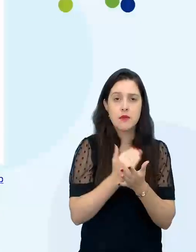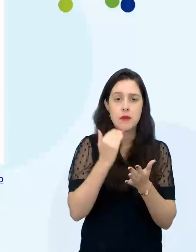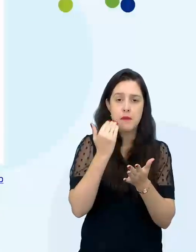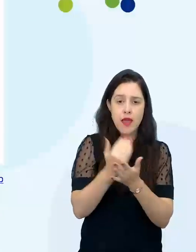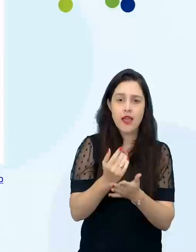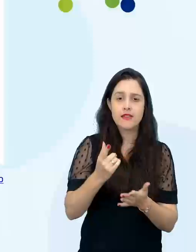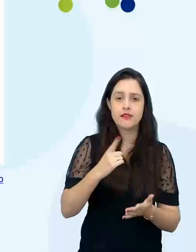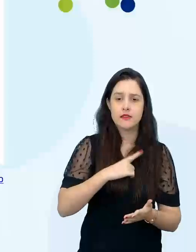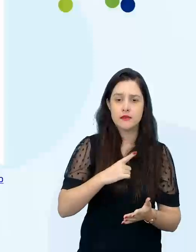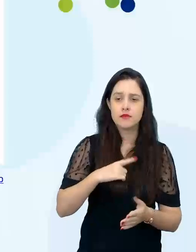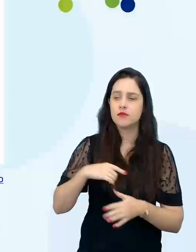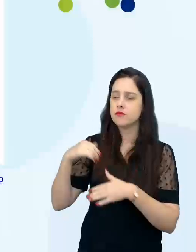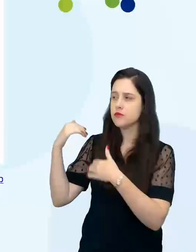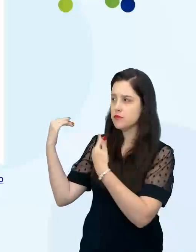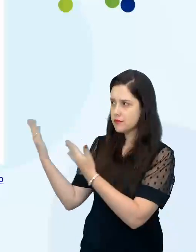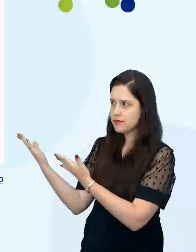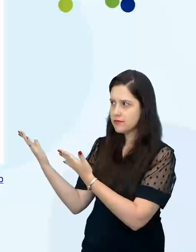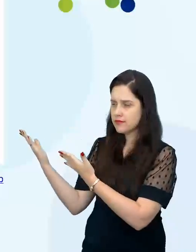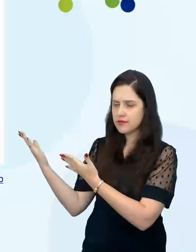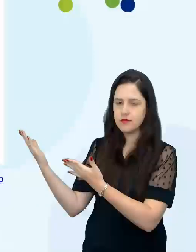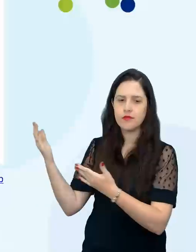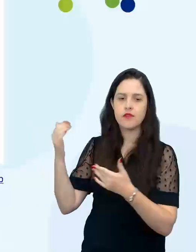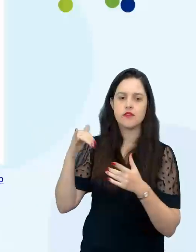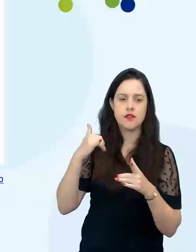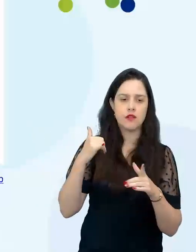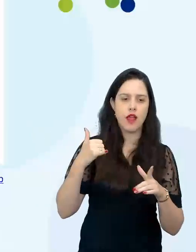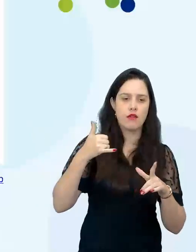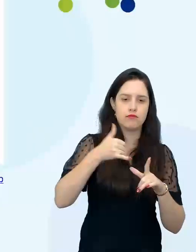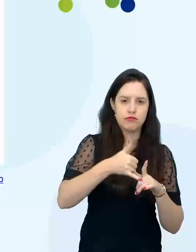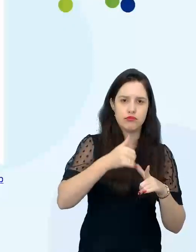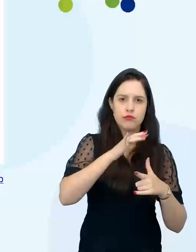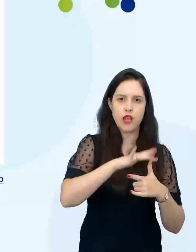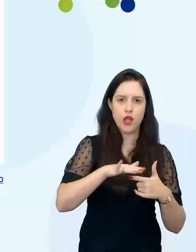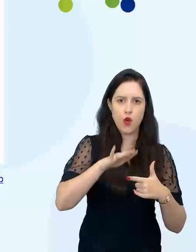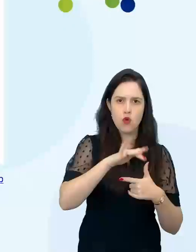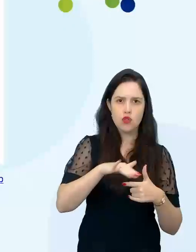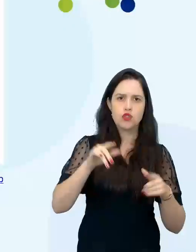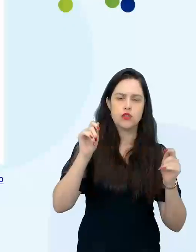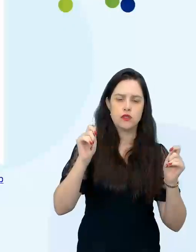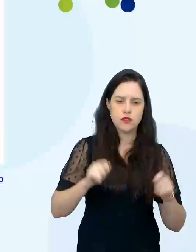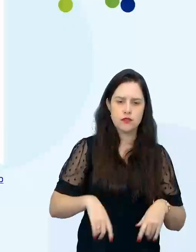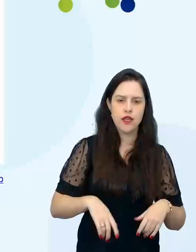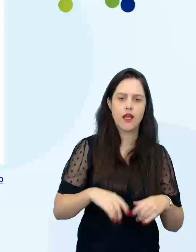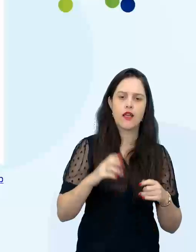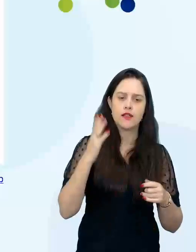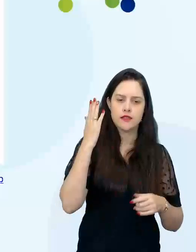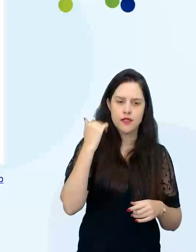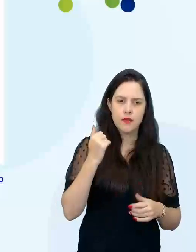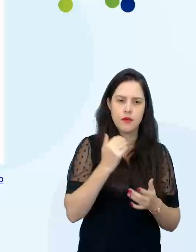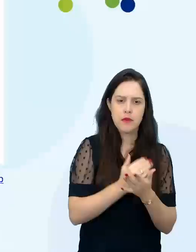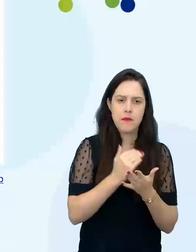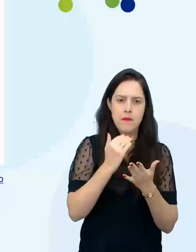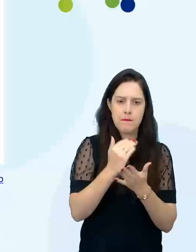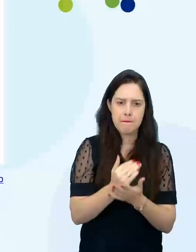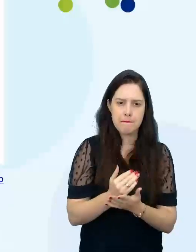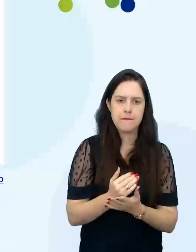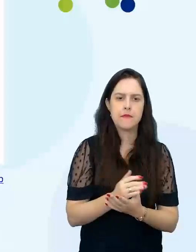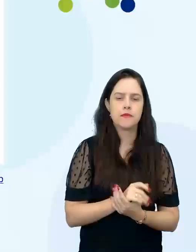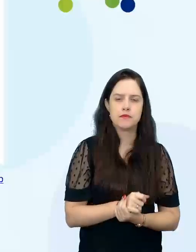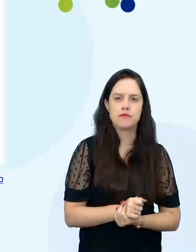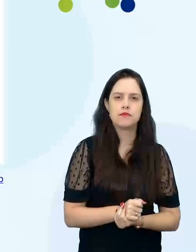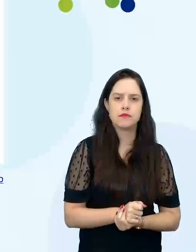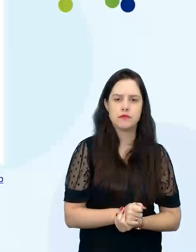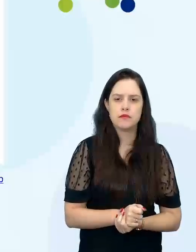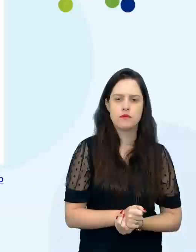tem aqui o QR Code das duas formações em detalhes, né, da TPC de ABP, que foi muito bem dada,